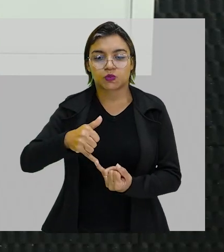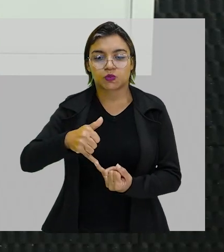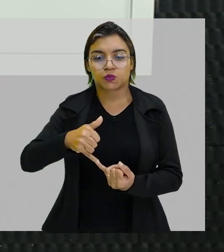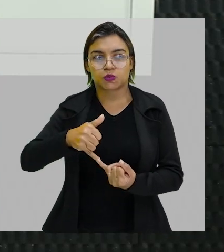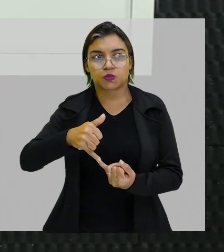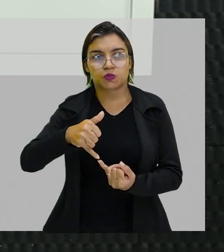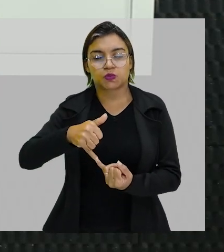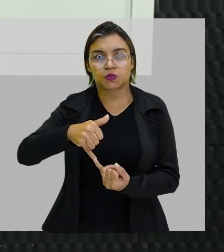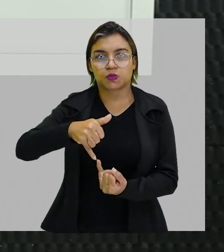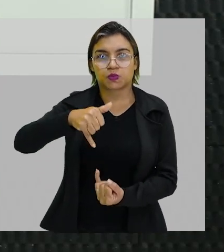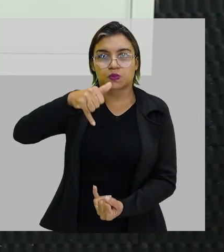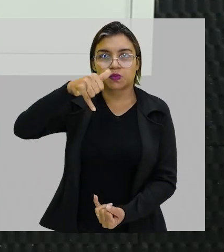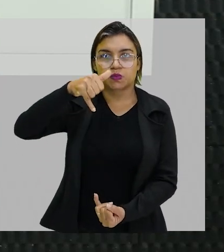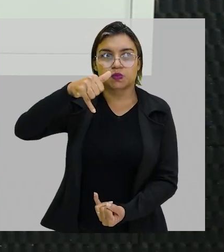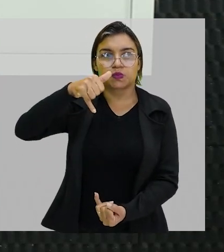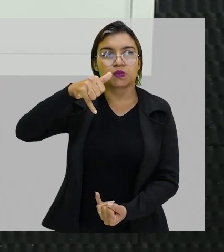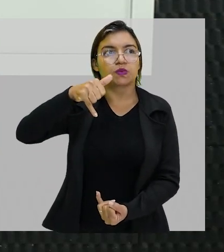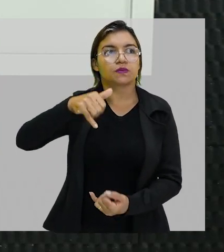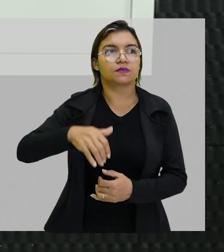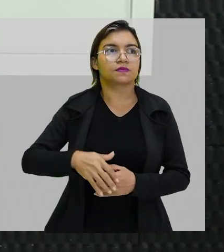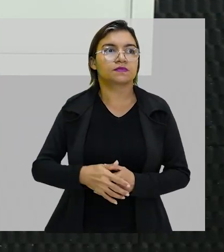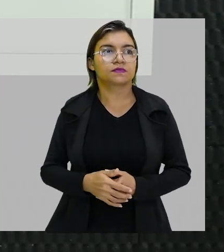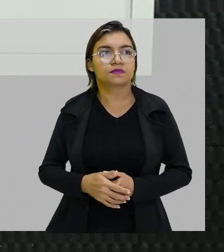e nós temos aqui o ímã,